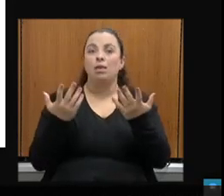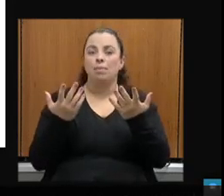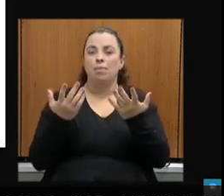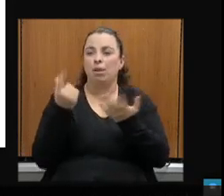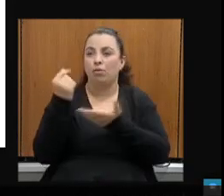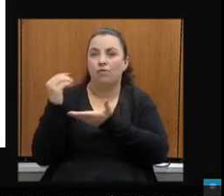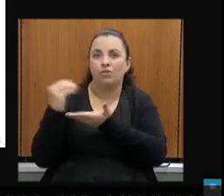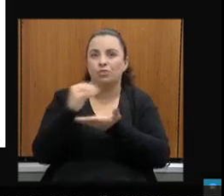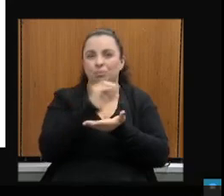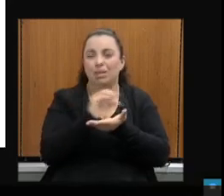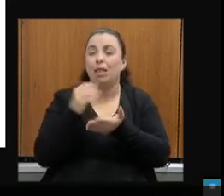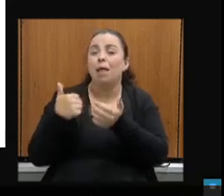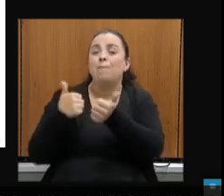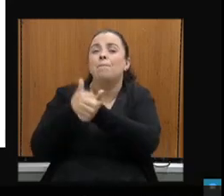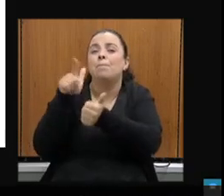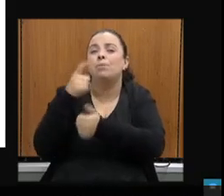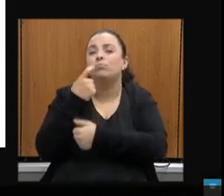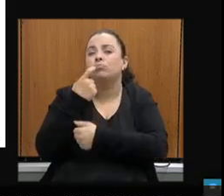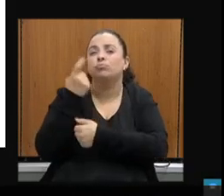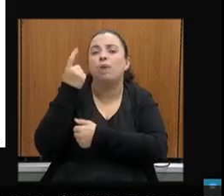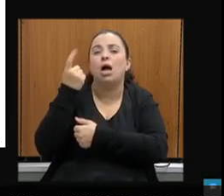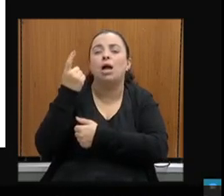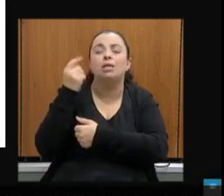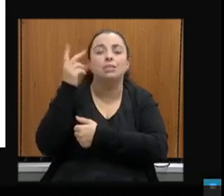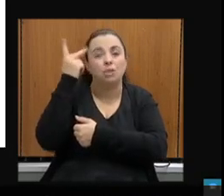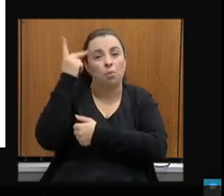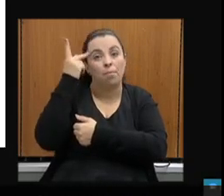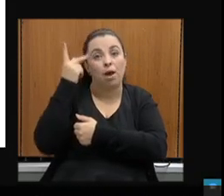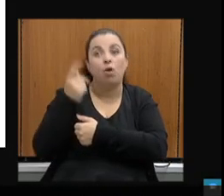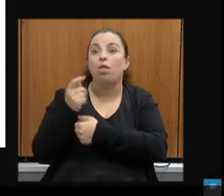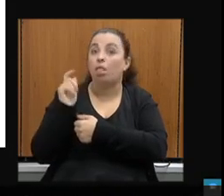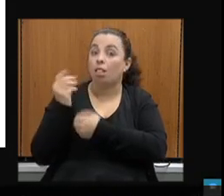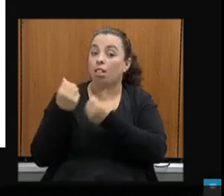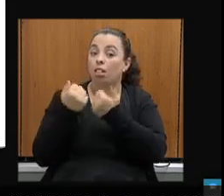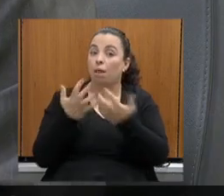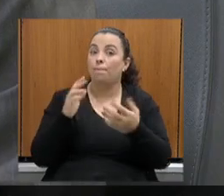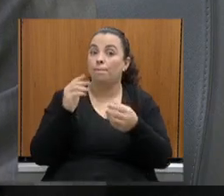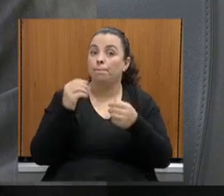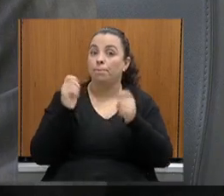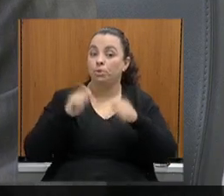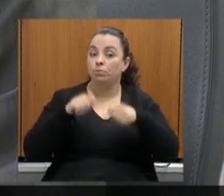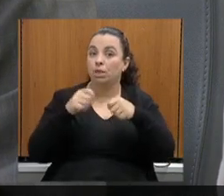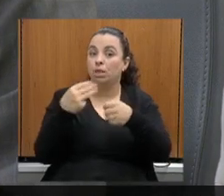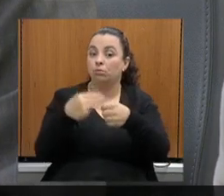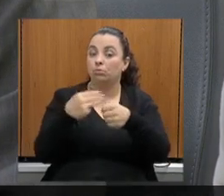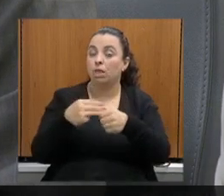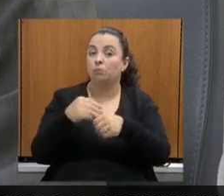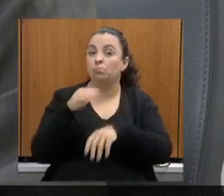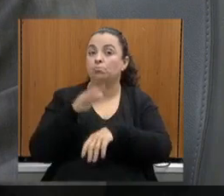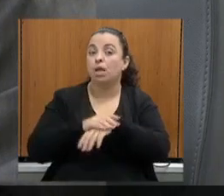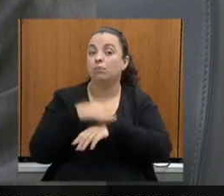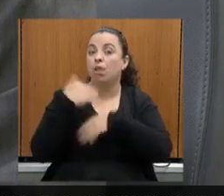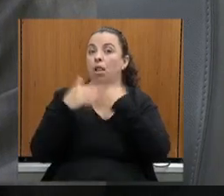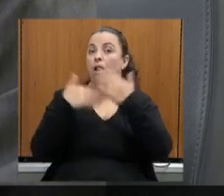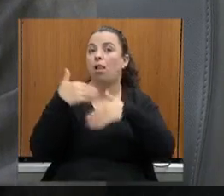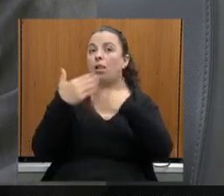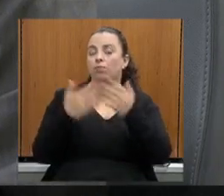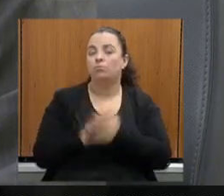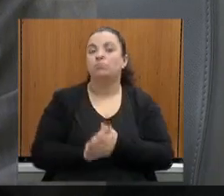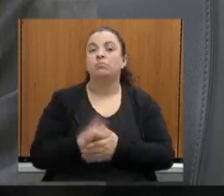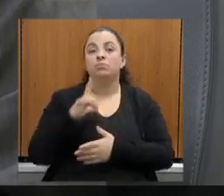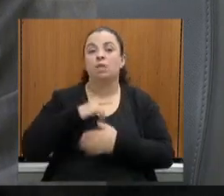de São Paulo que é possível é crescer o município a gente hoje tem a subestação que vai dar